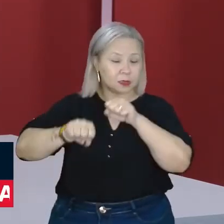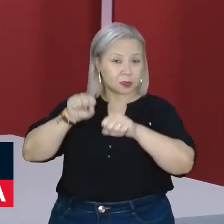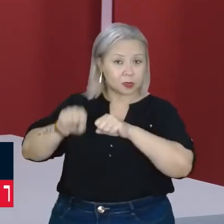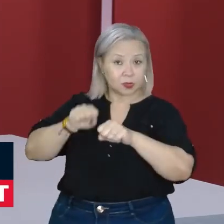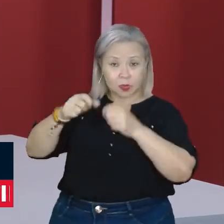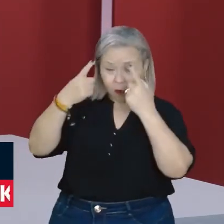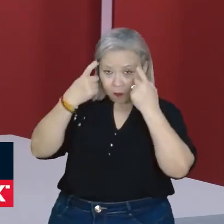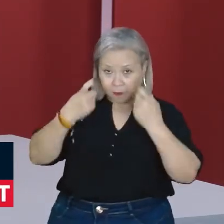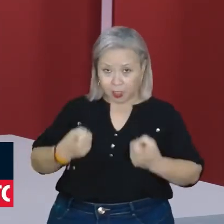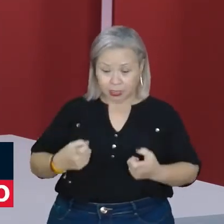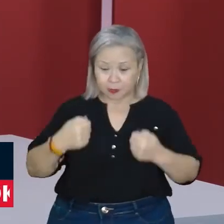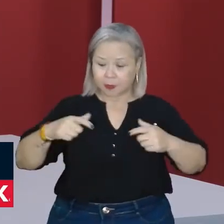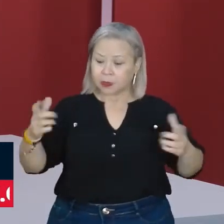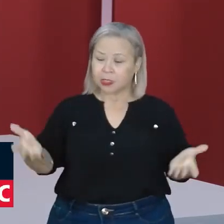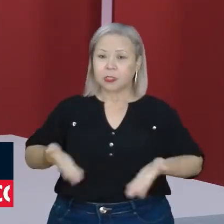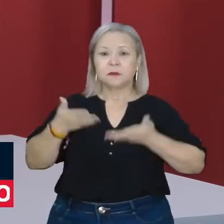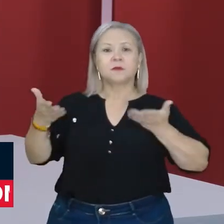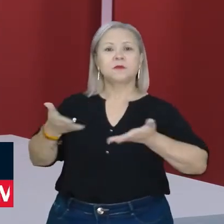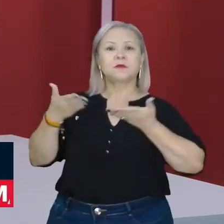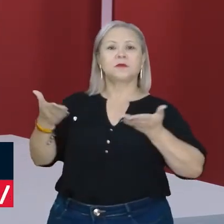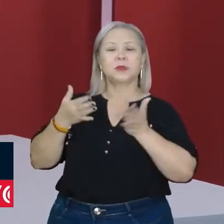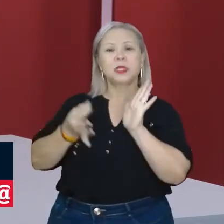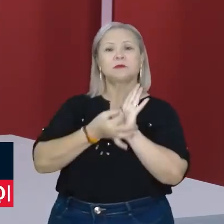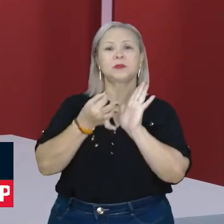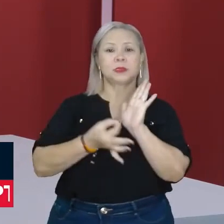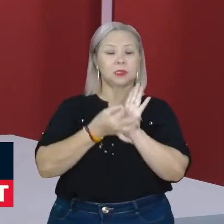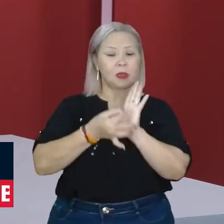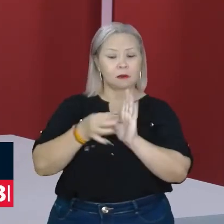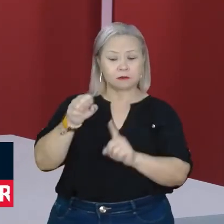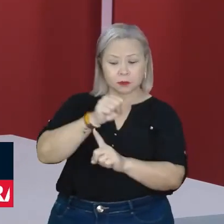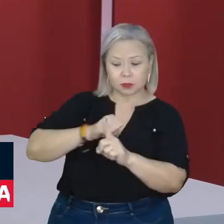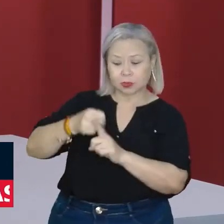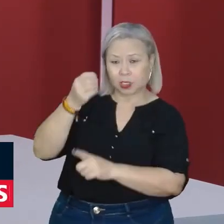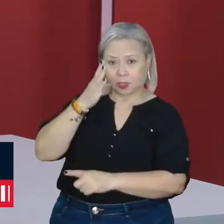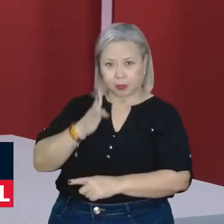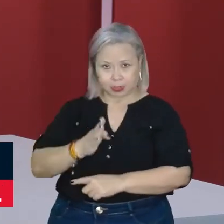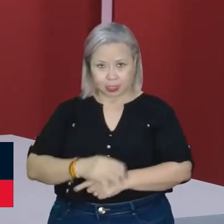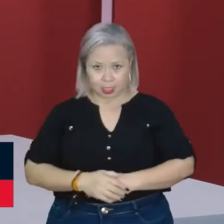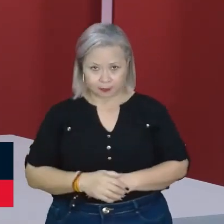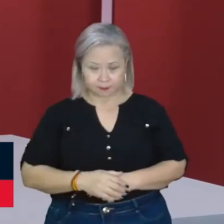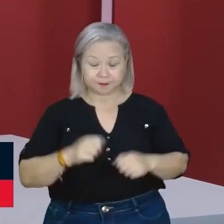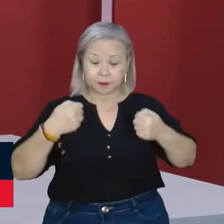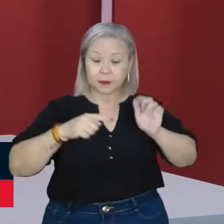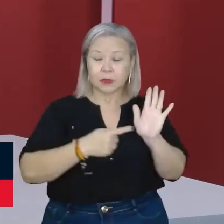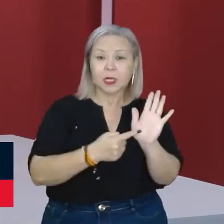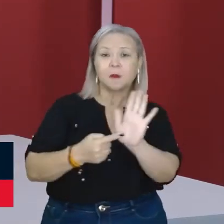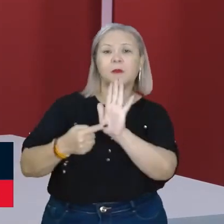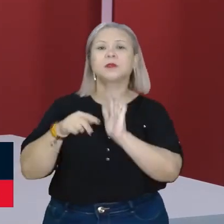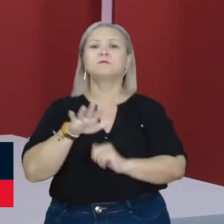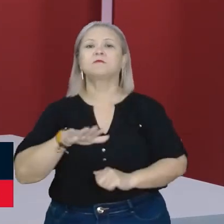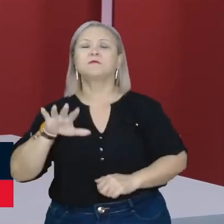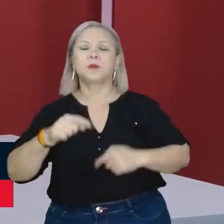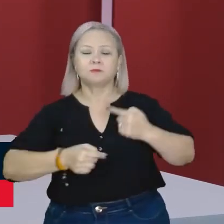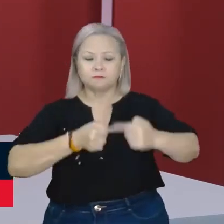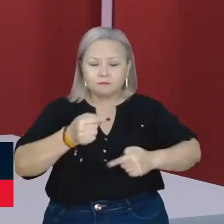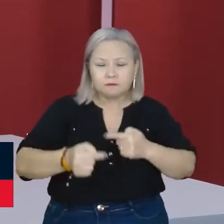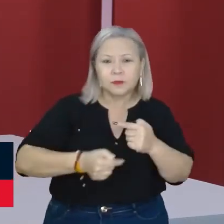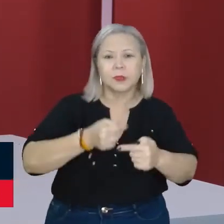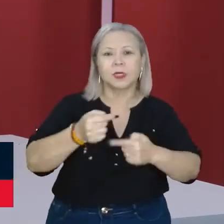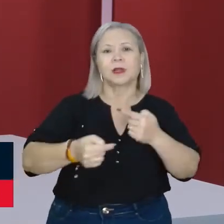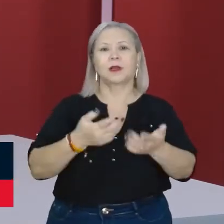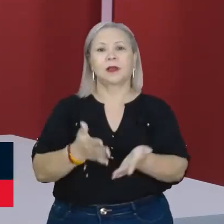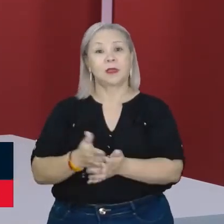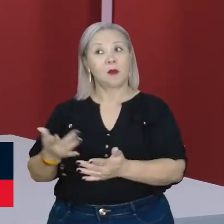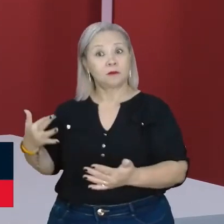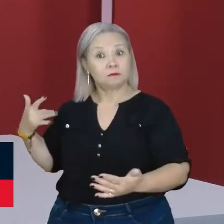gente precisa despertar o senso crítico da sociedade brasileira. A gente precisa mostrar para toda essa geração que está vindo aí